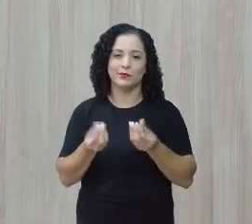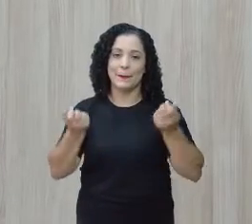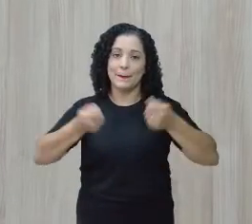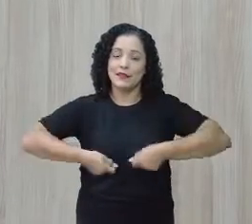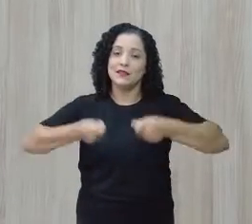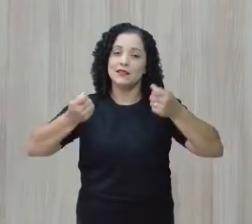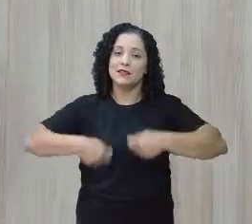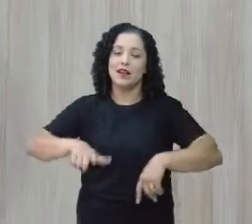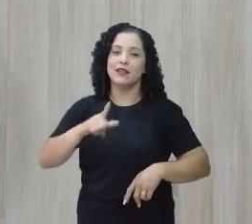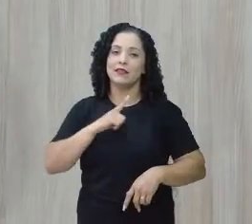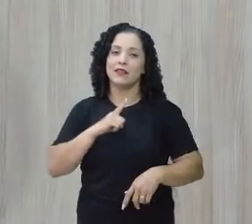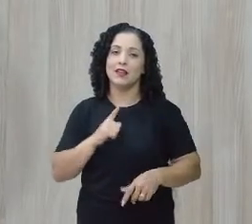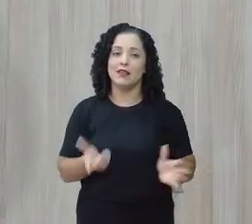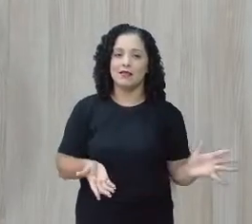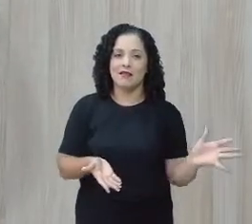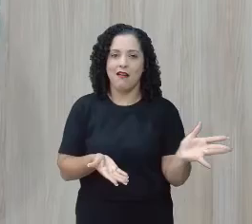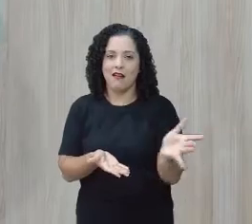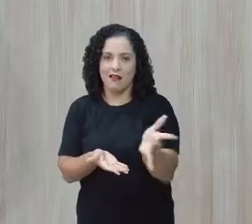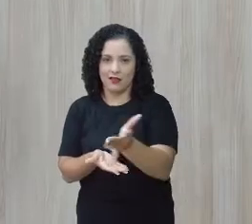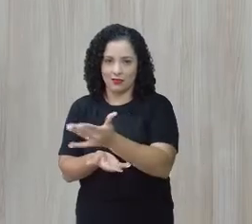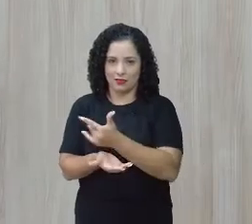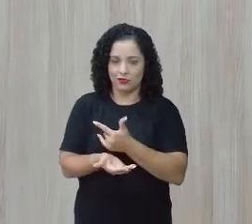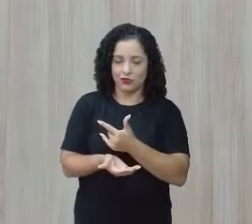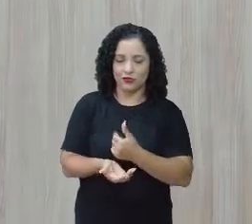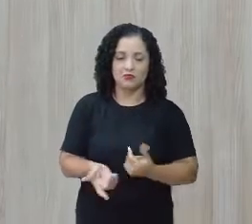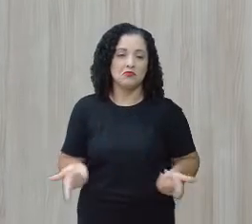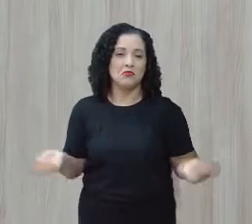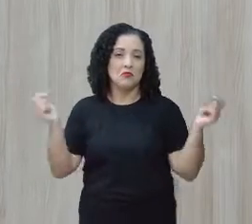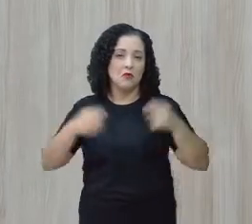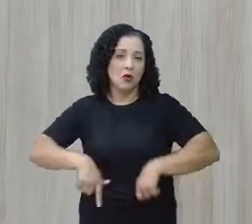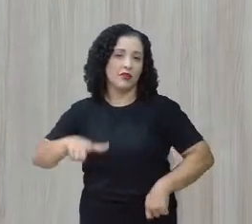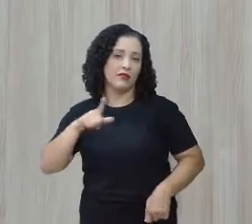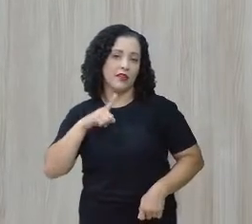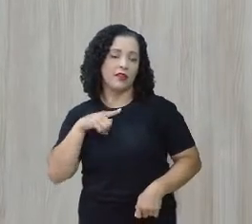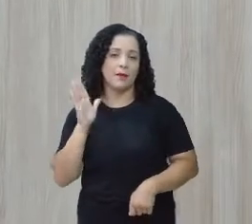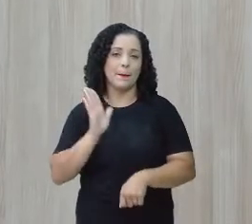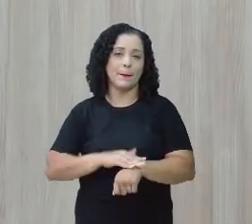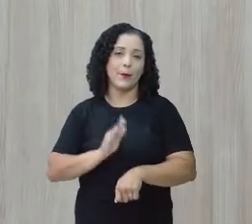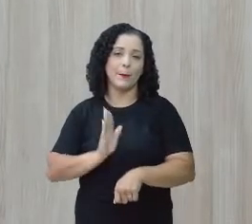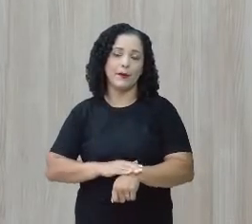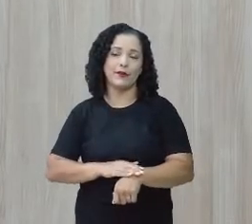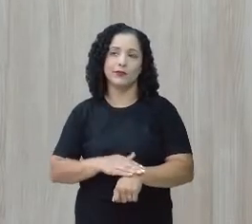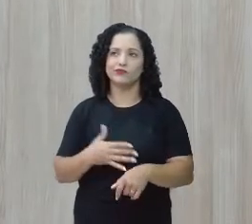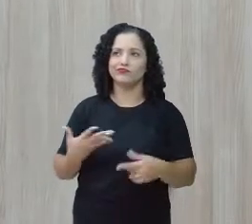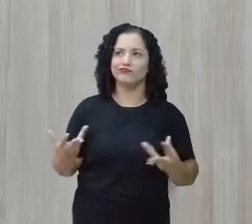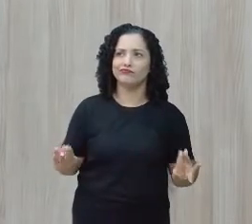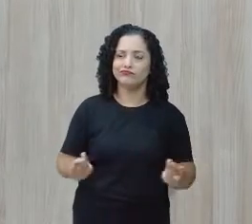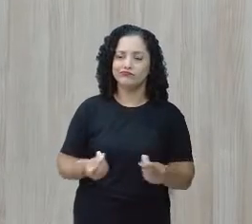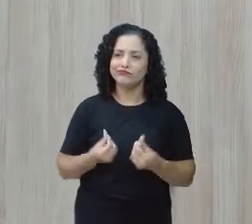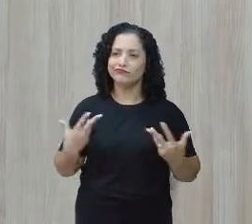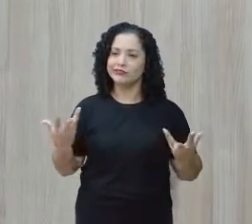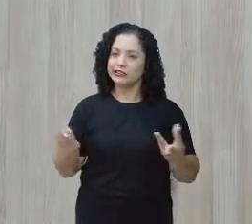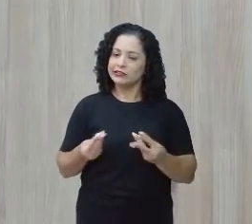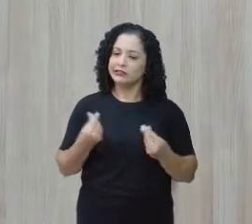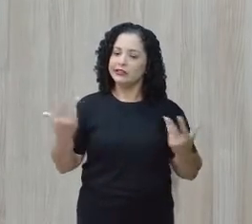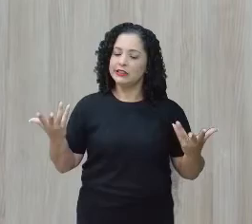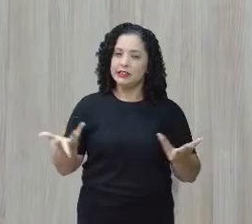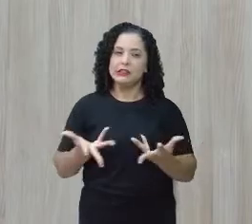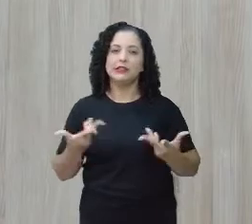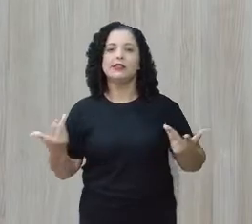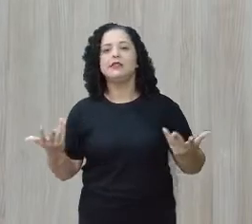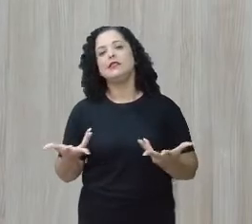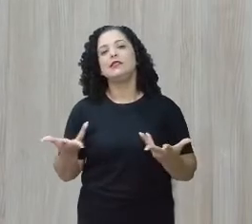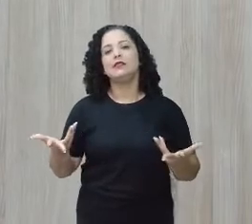tenha alguns dados, né? Eu posso ter o momento que, vamos dizer assim, que